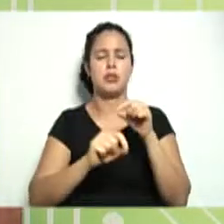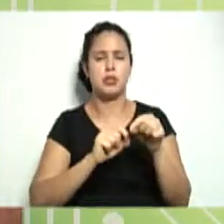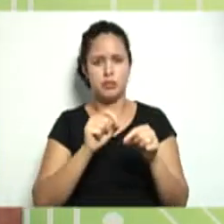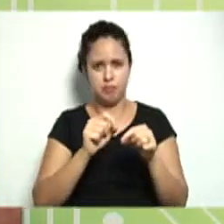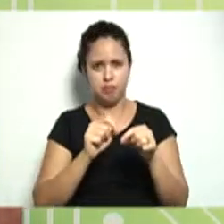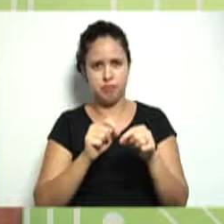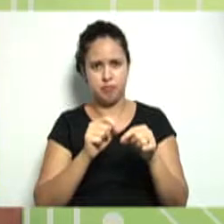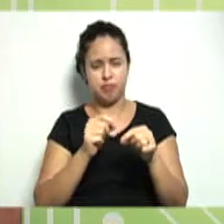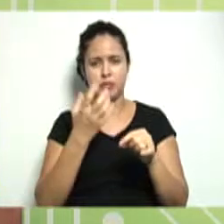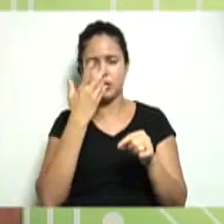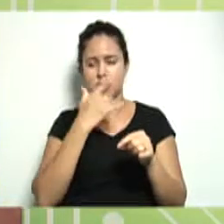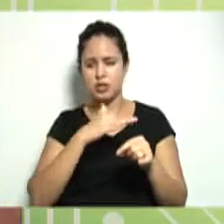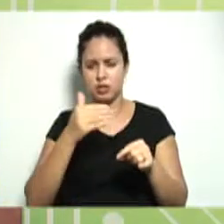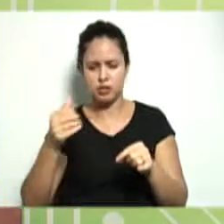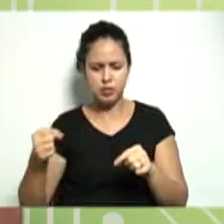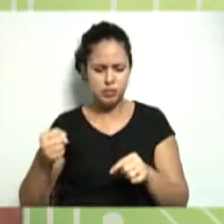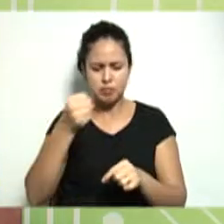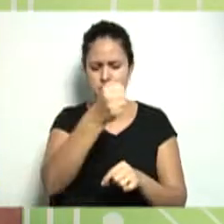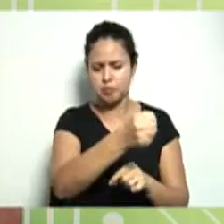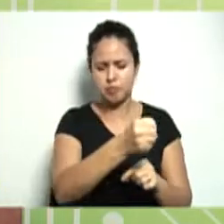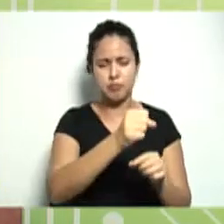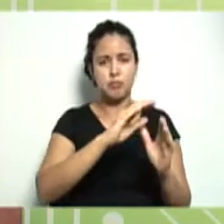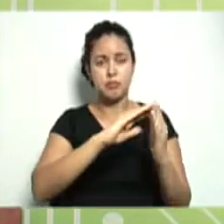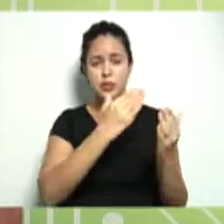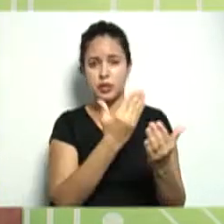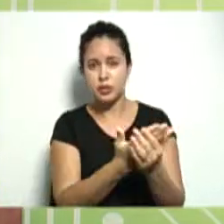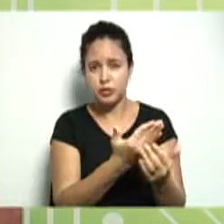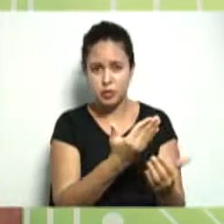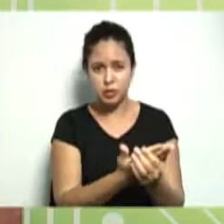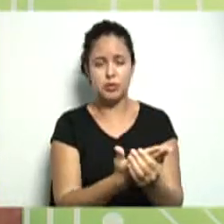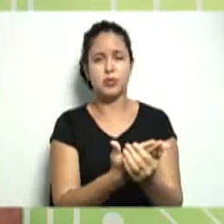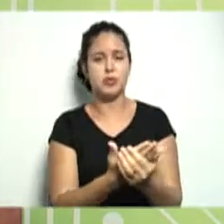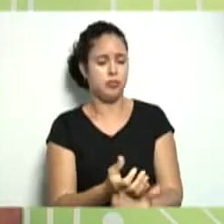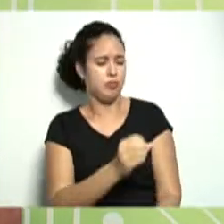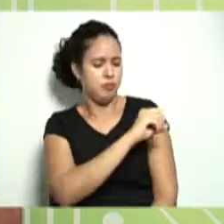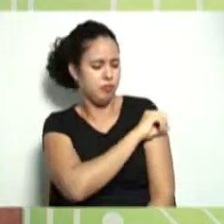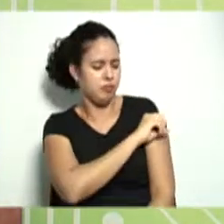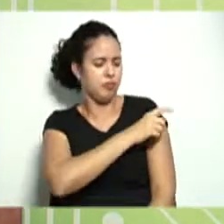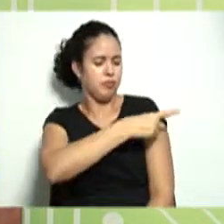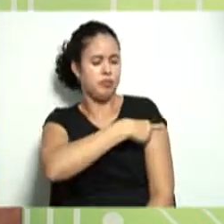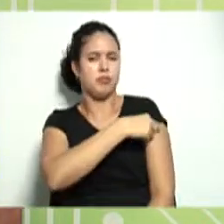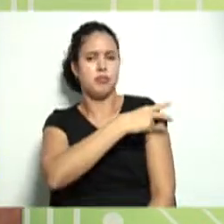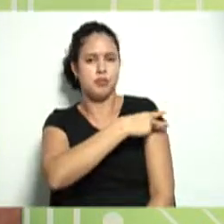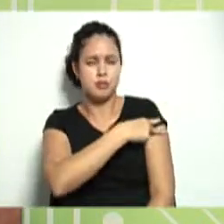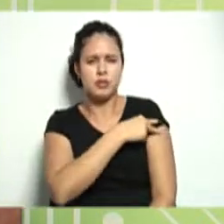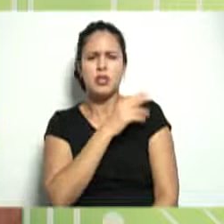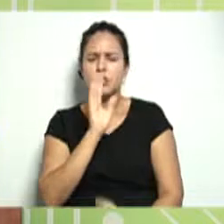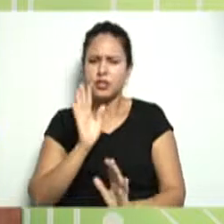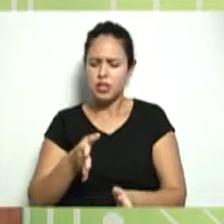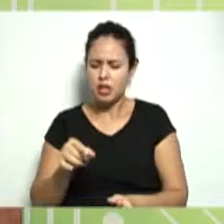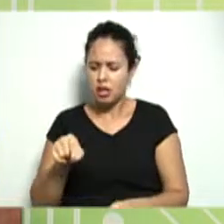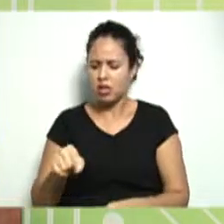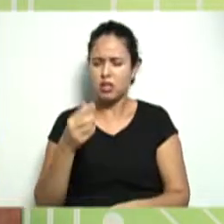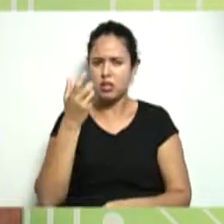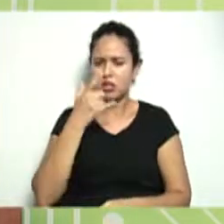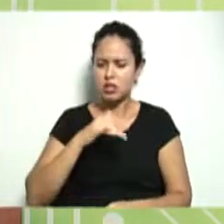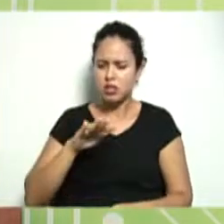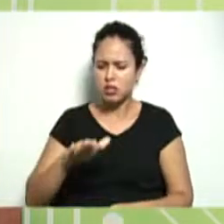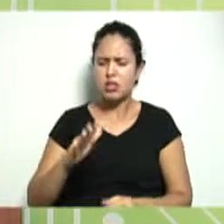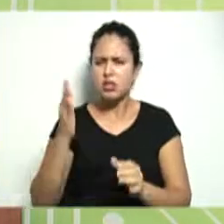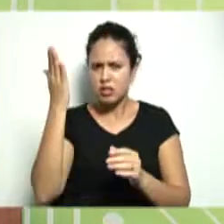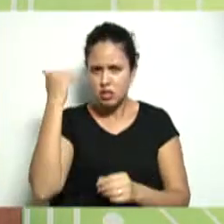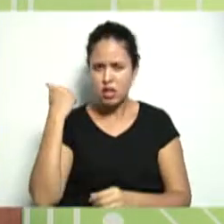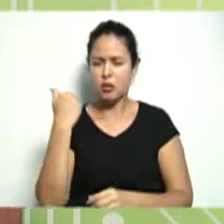ela já sabe algumas coisas. E isso é reforçado na escola. Por exemplo, o idioma. A criança vai